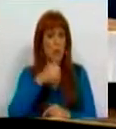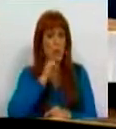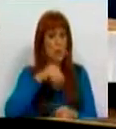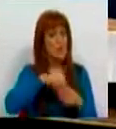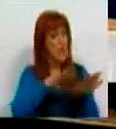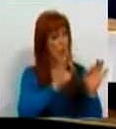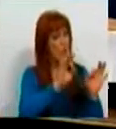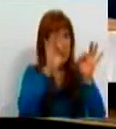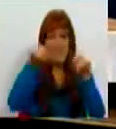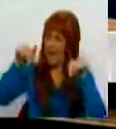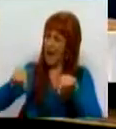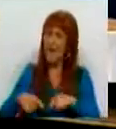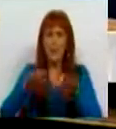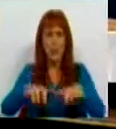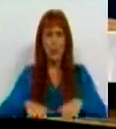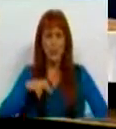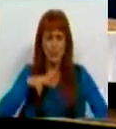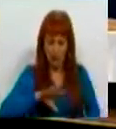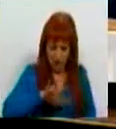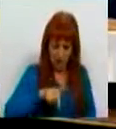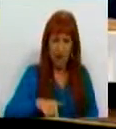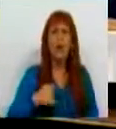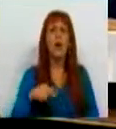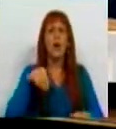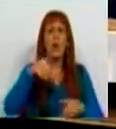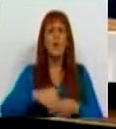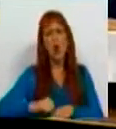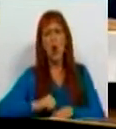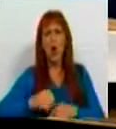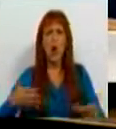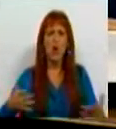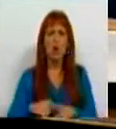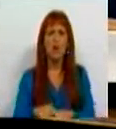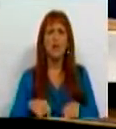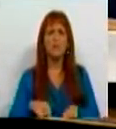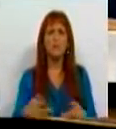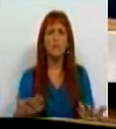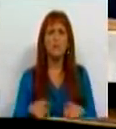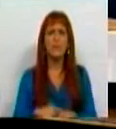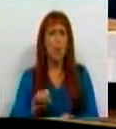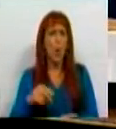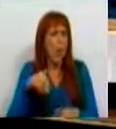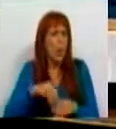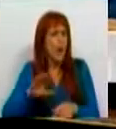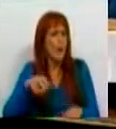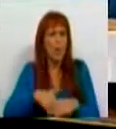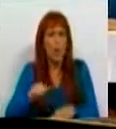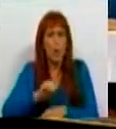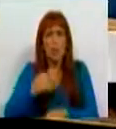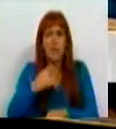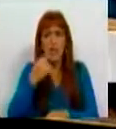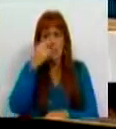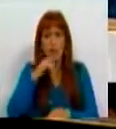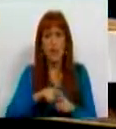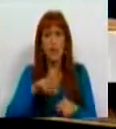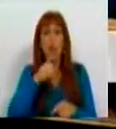tenha votado a favor, mas aqui no Parlamento Nacional acaba por votar contra. O que é certo é que, ao votar contra, está a dizer que